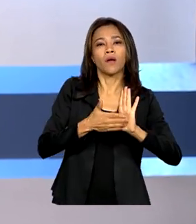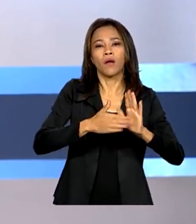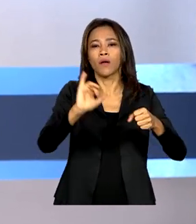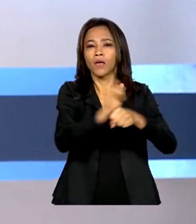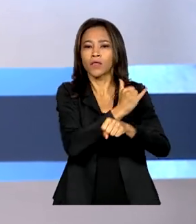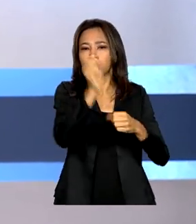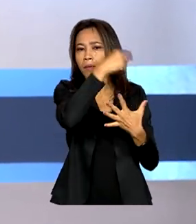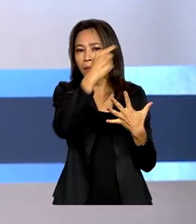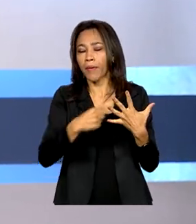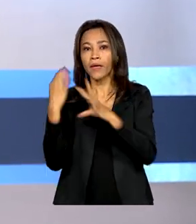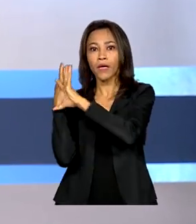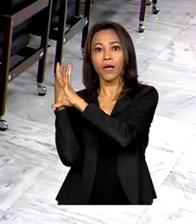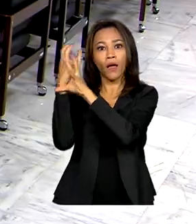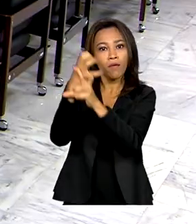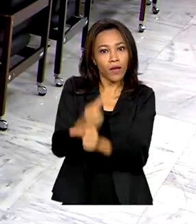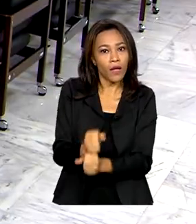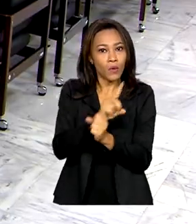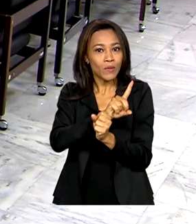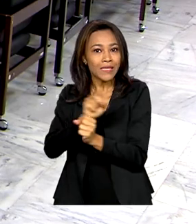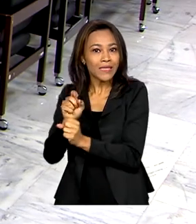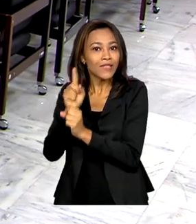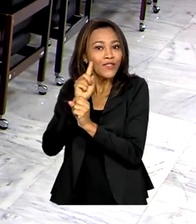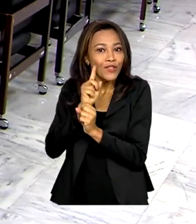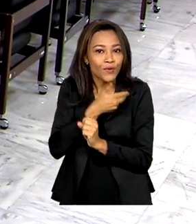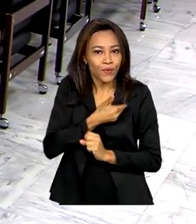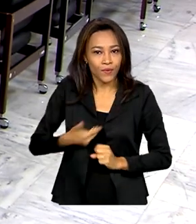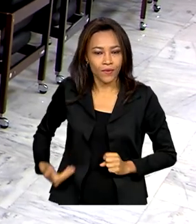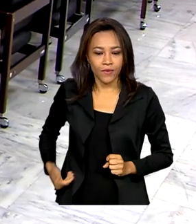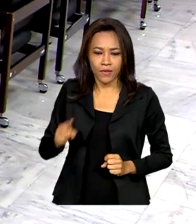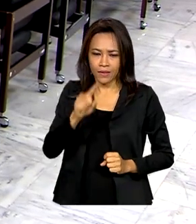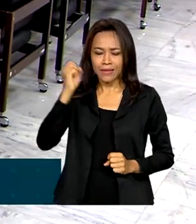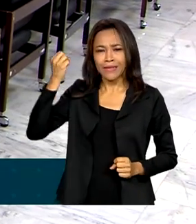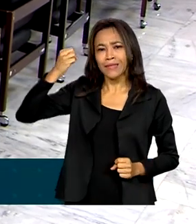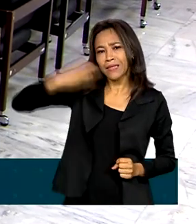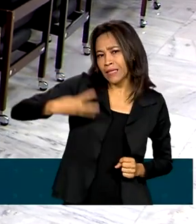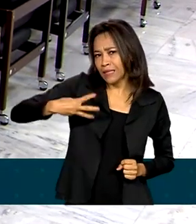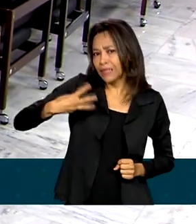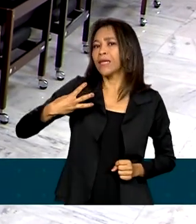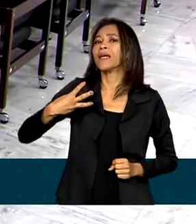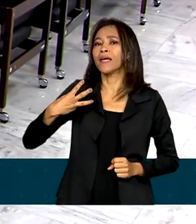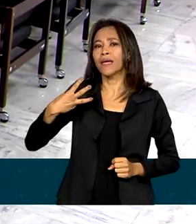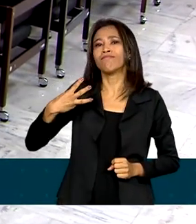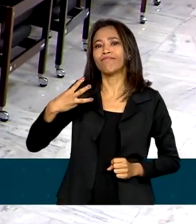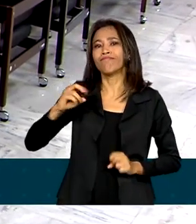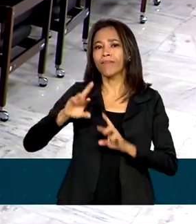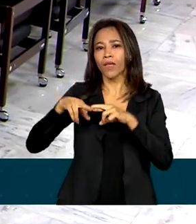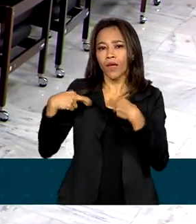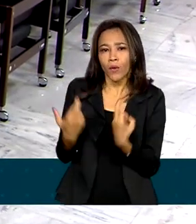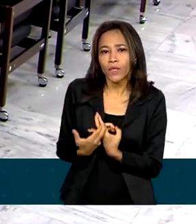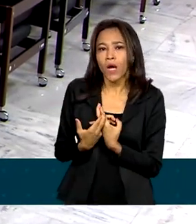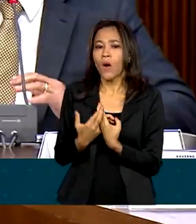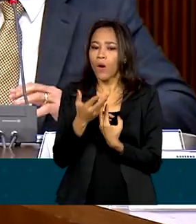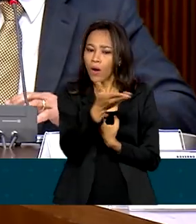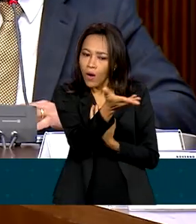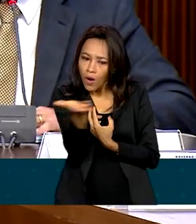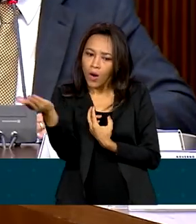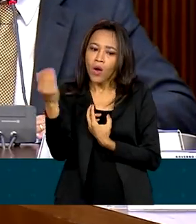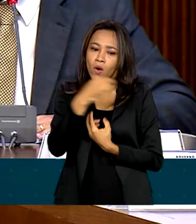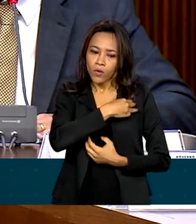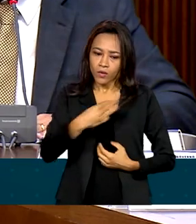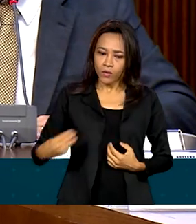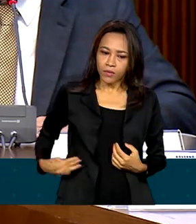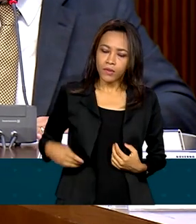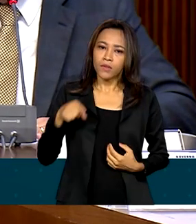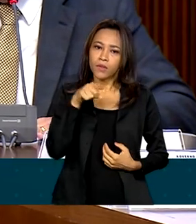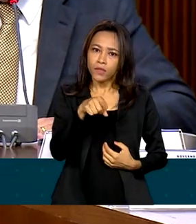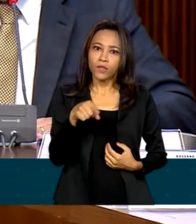dos 100 dias de governo. Foi a terceira reunião do presidente com parte dos ministros, desta vez das